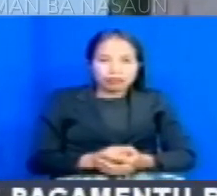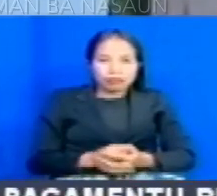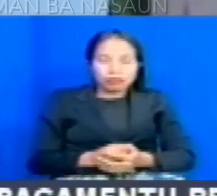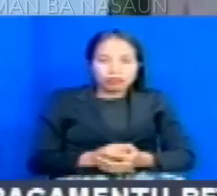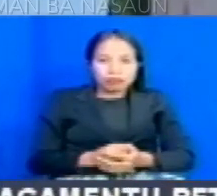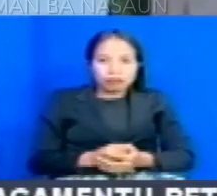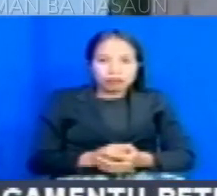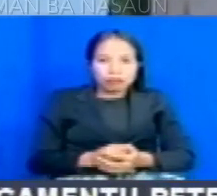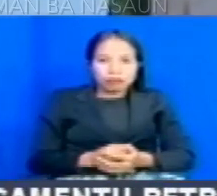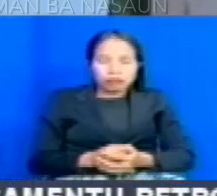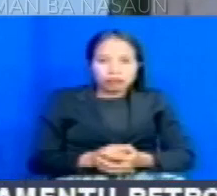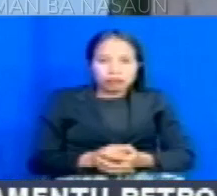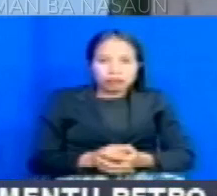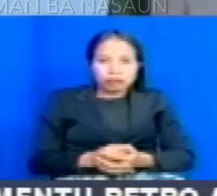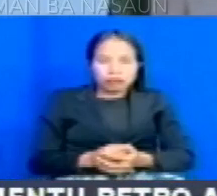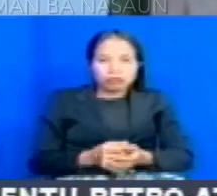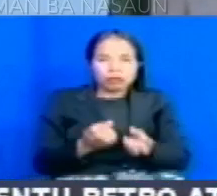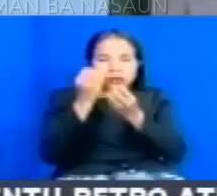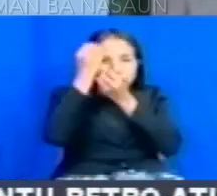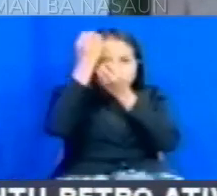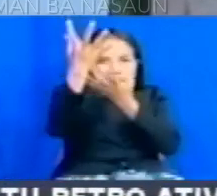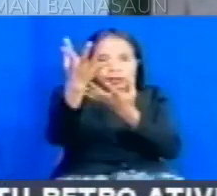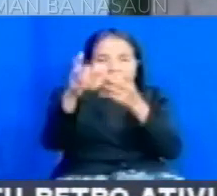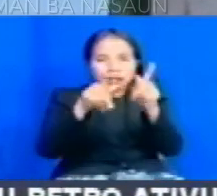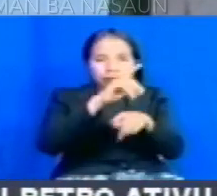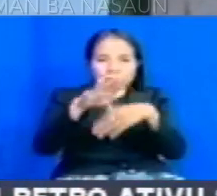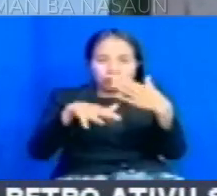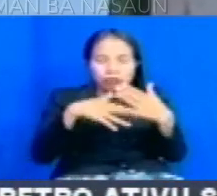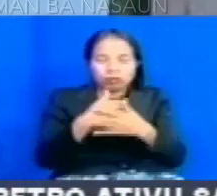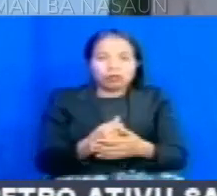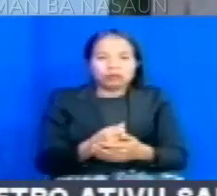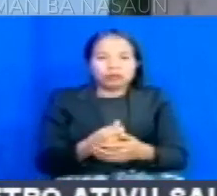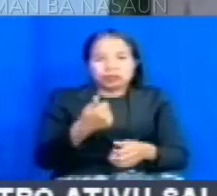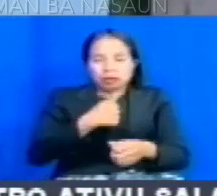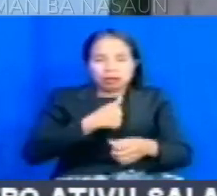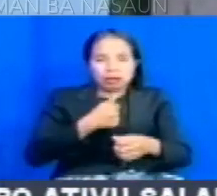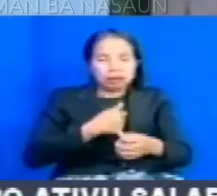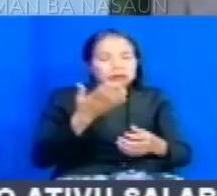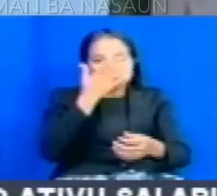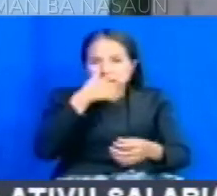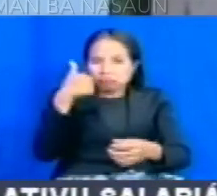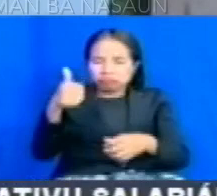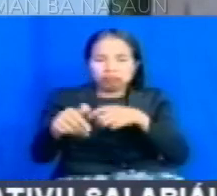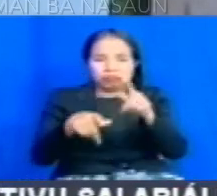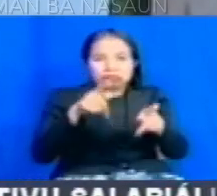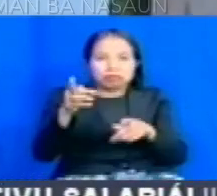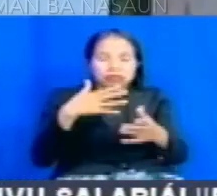emahoto, obedece professori sirahoto, nia comportamento capaz tertebes, nia ema de biki diak